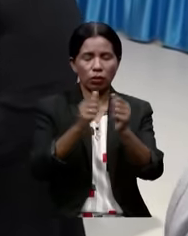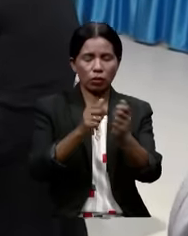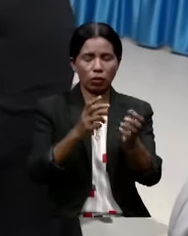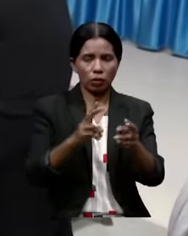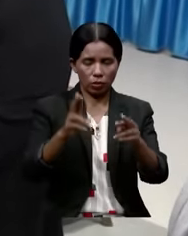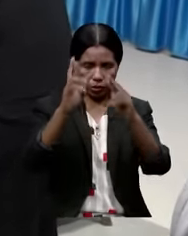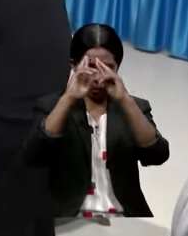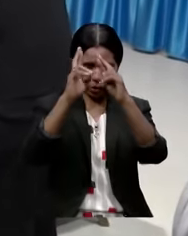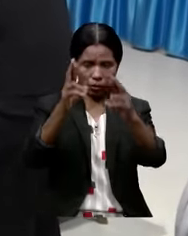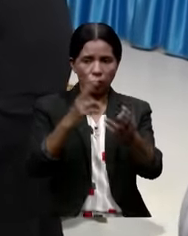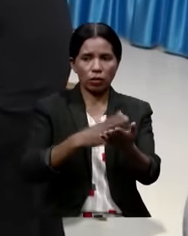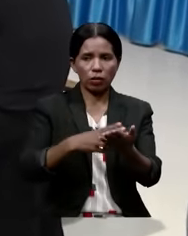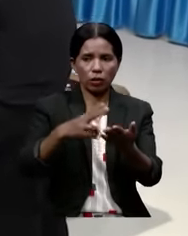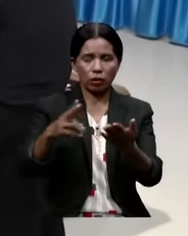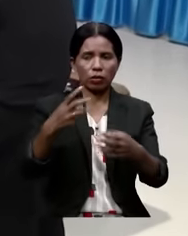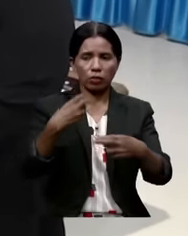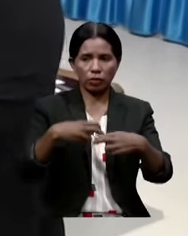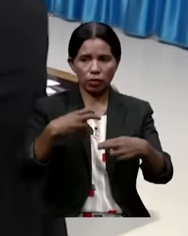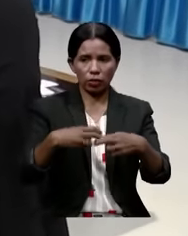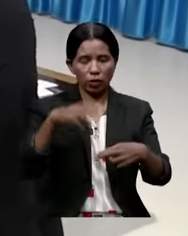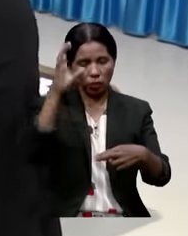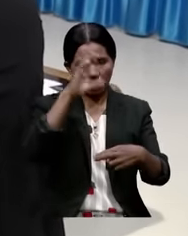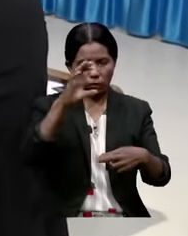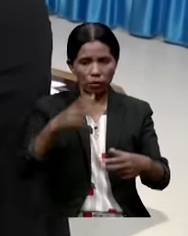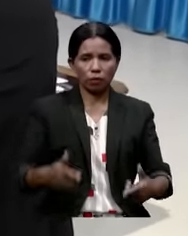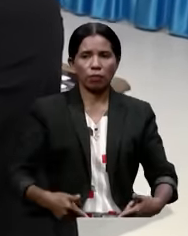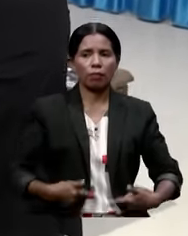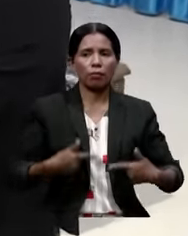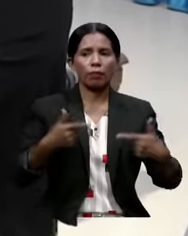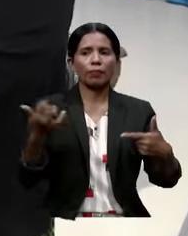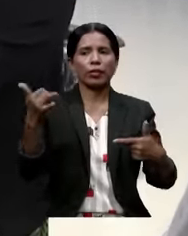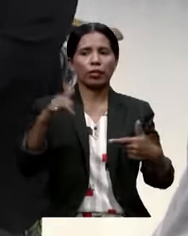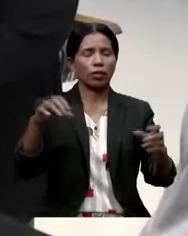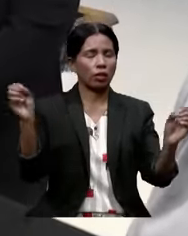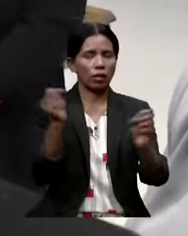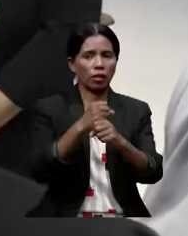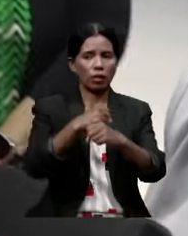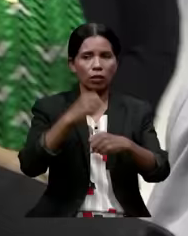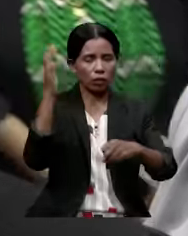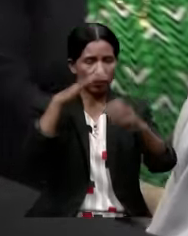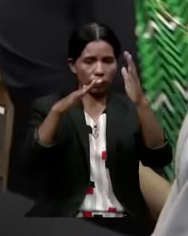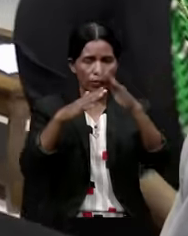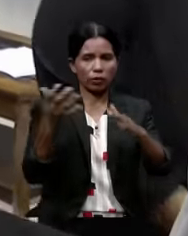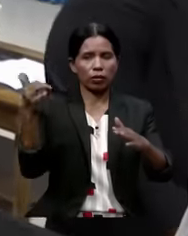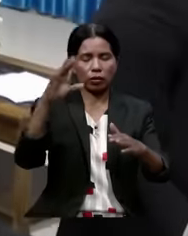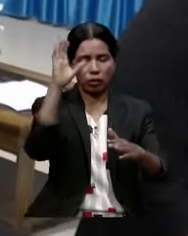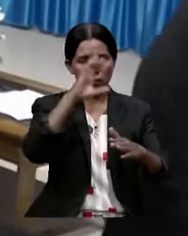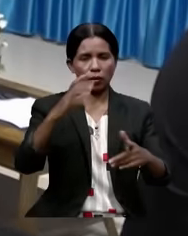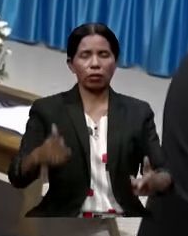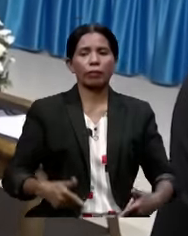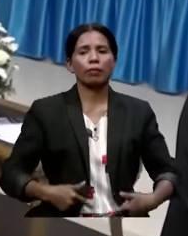onestidade, o cosser, o dificuldade, buca moris. Si era l'ala problema. Si era buca